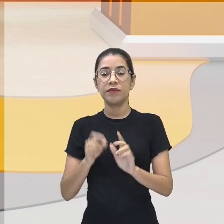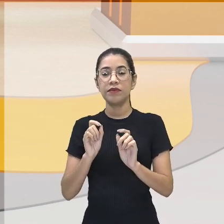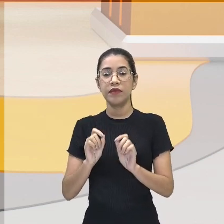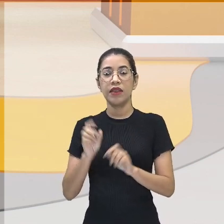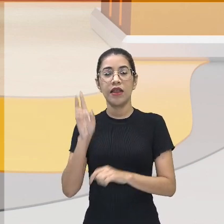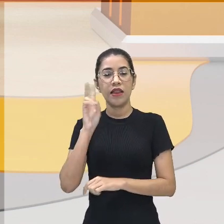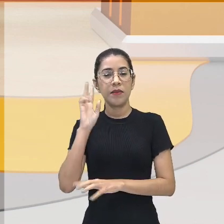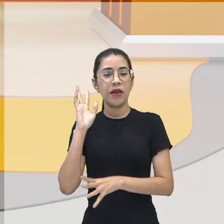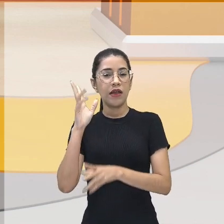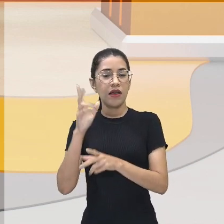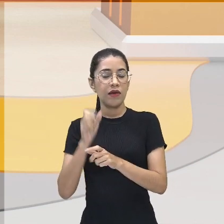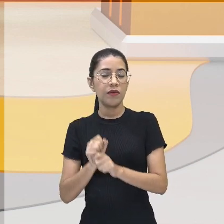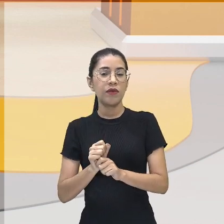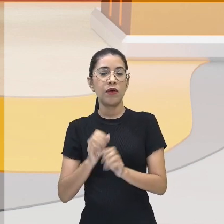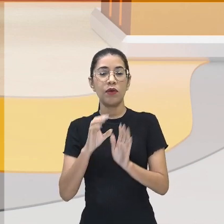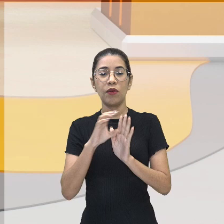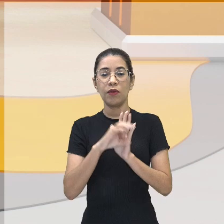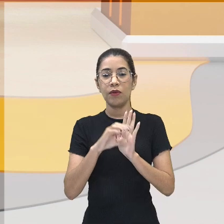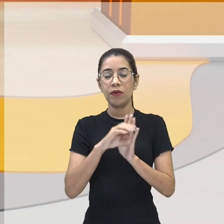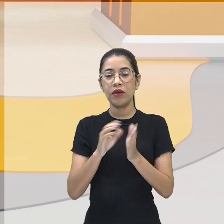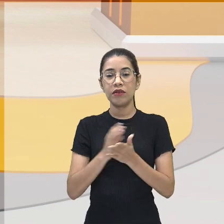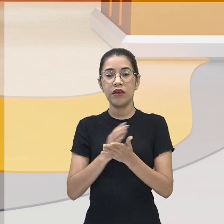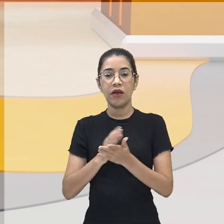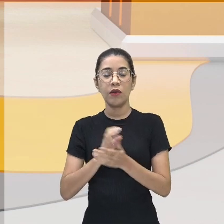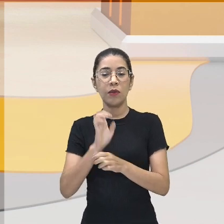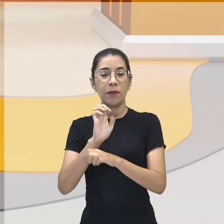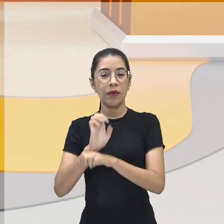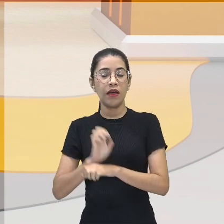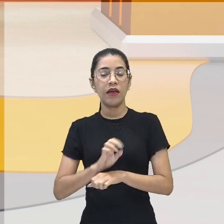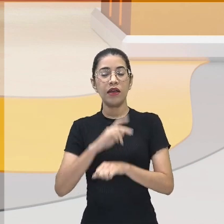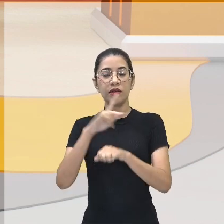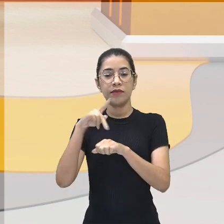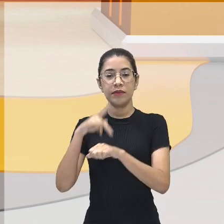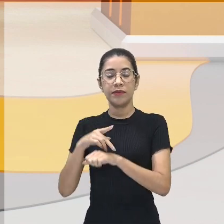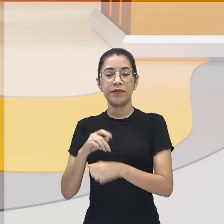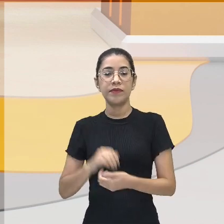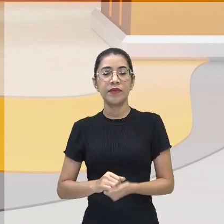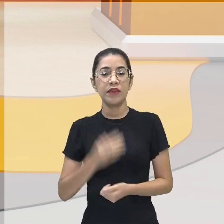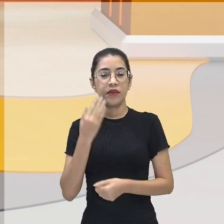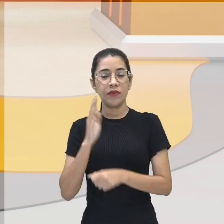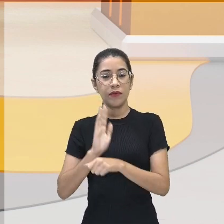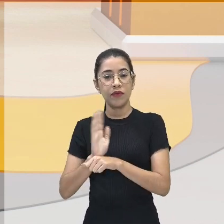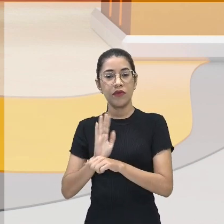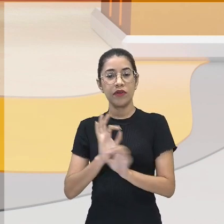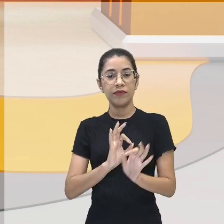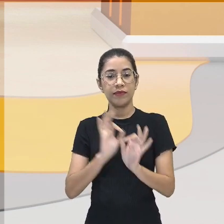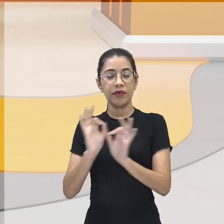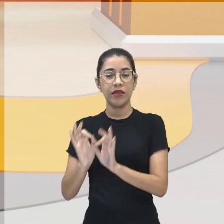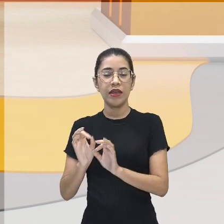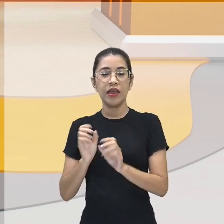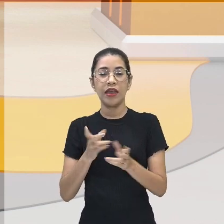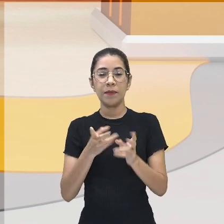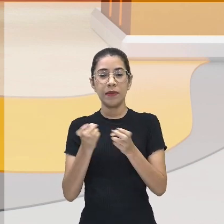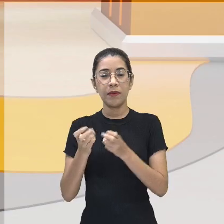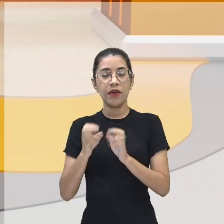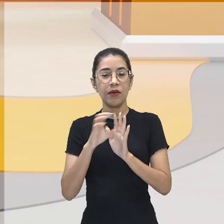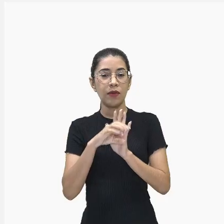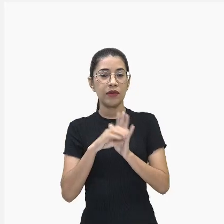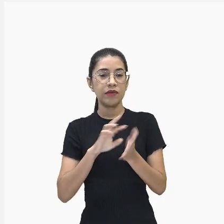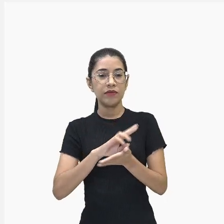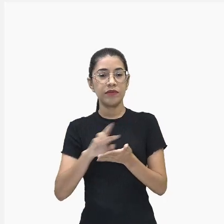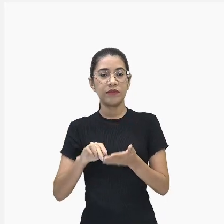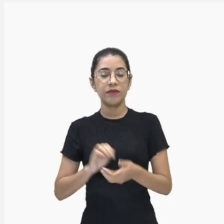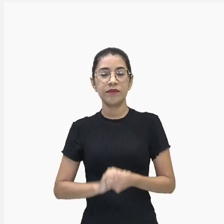relembrarmos alguns conceitos, né, de estado, de país. Então vamos assistir e vamos verificar aí alguns desses